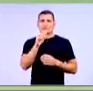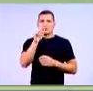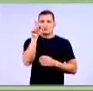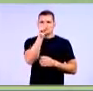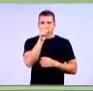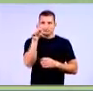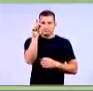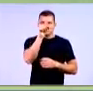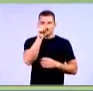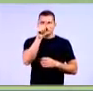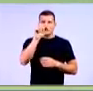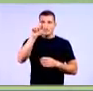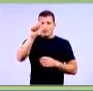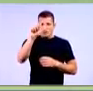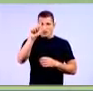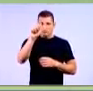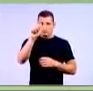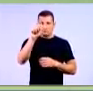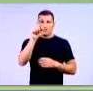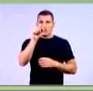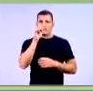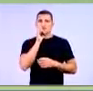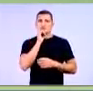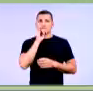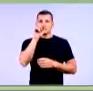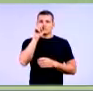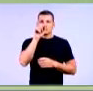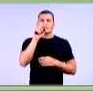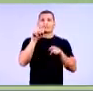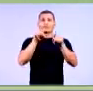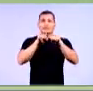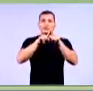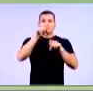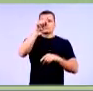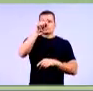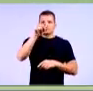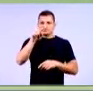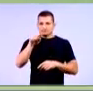caso que a gente está utilizando esse exemplo aqui, ele também vai realizar o